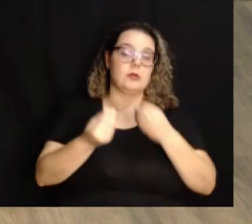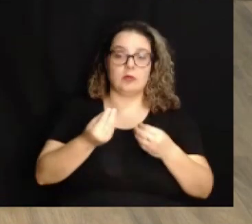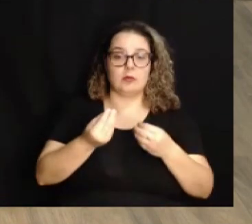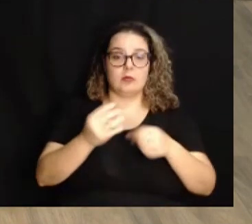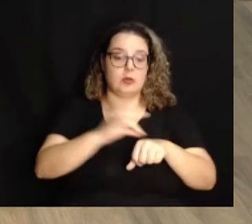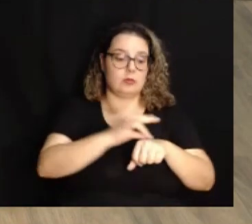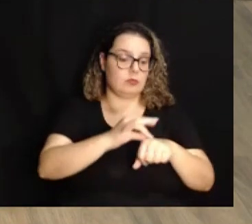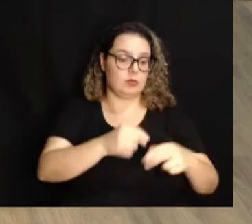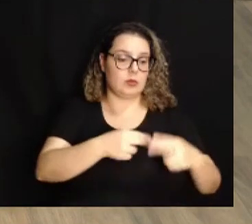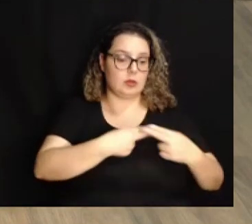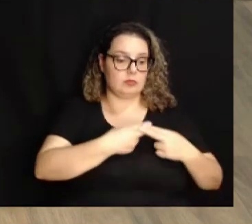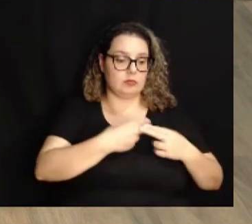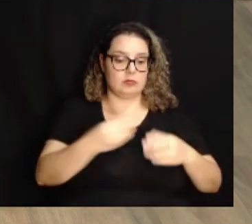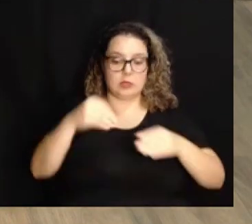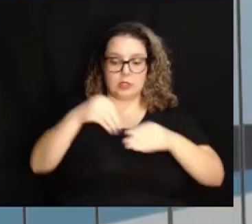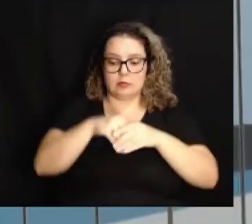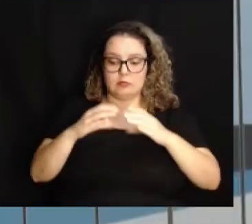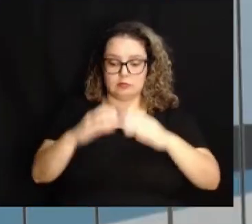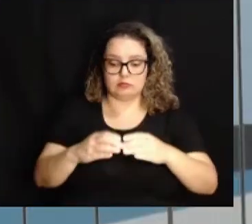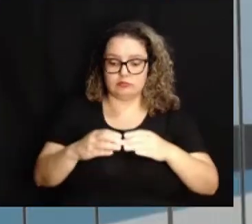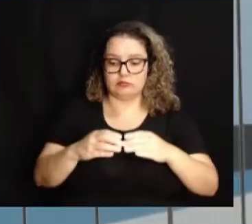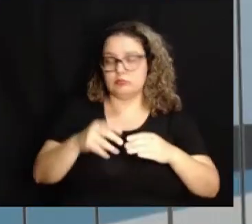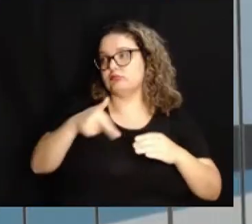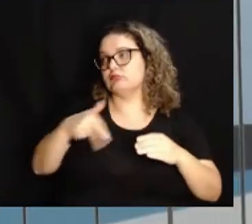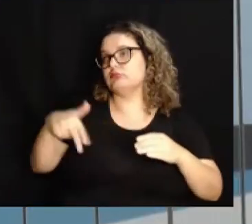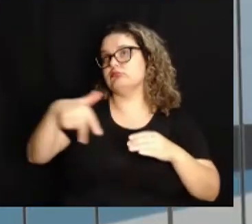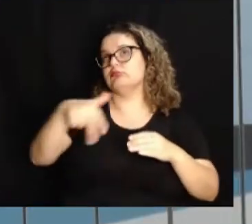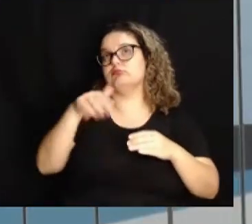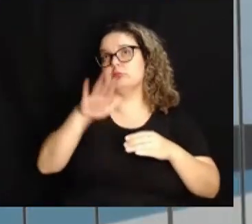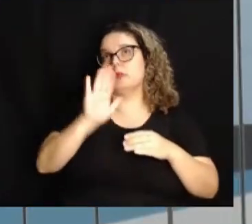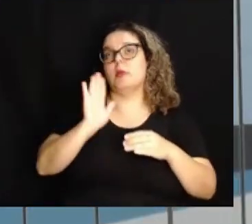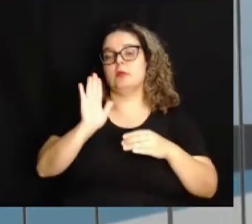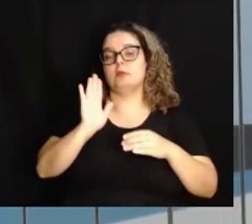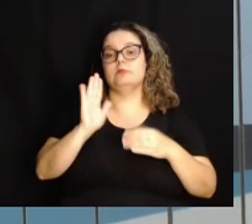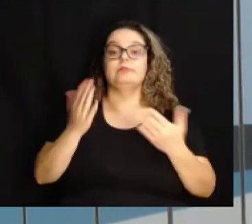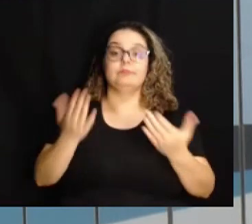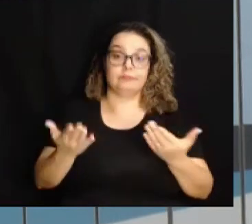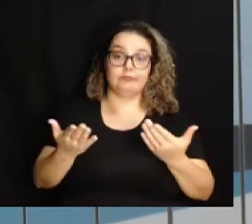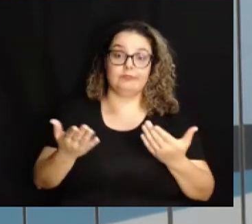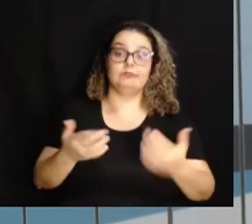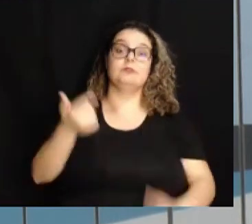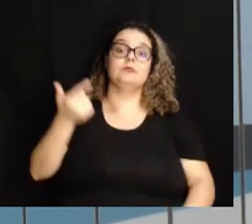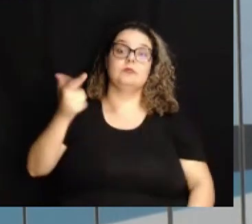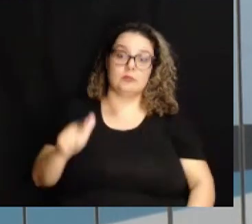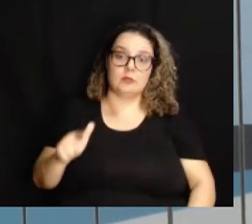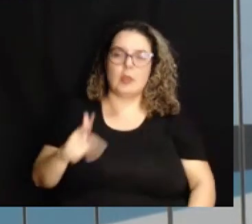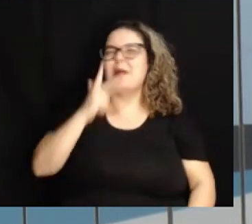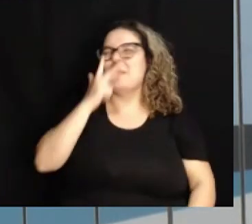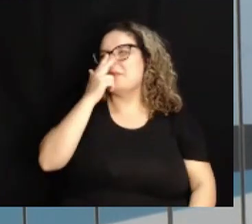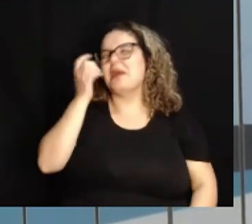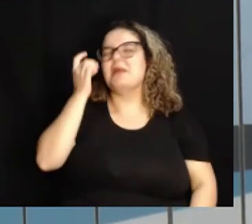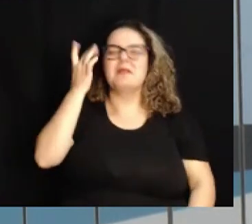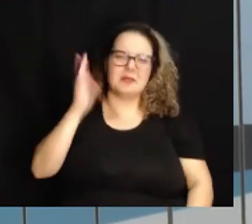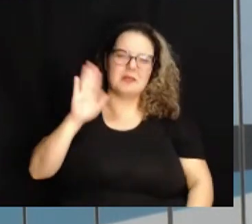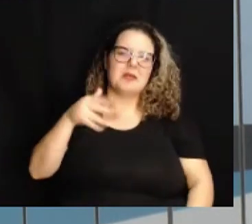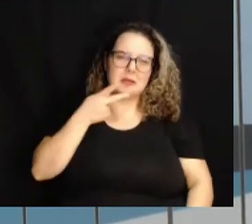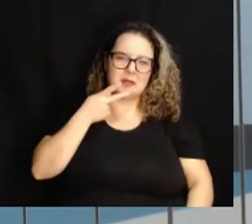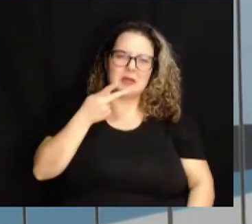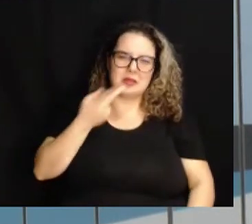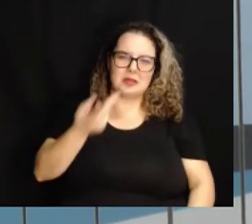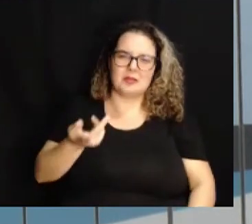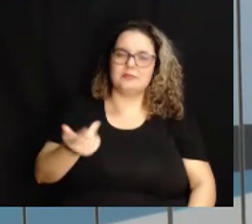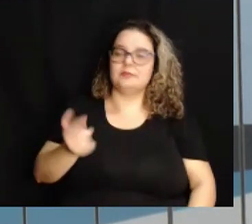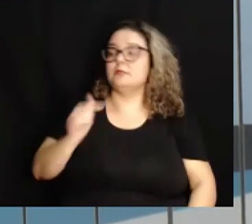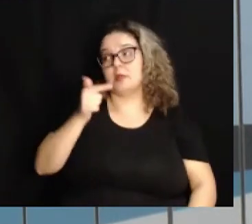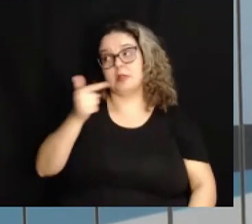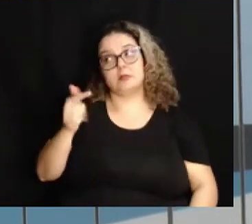vida? Não tem, inclusive, né, mais uma vez deixo claro que parece muito fácil quando eu falo, mas não tem fórmula,